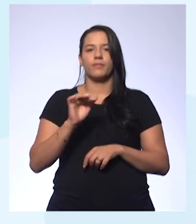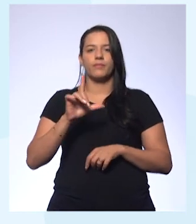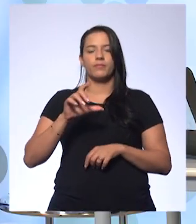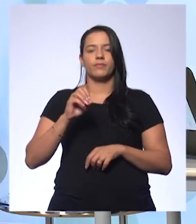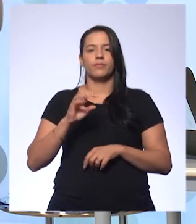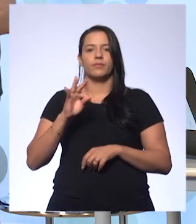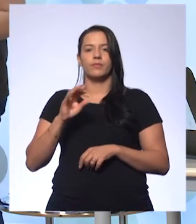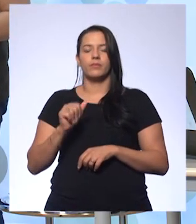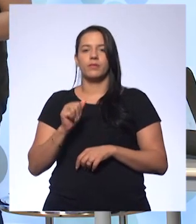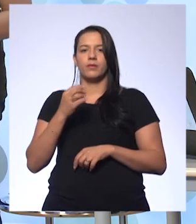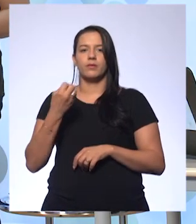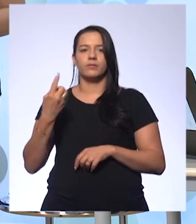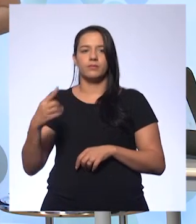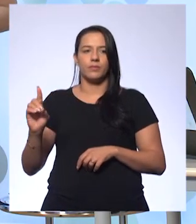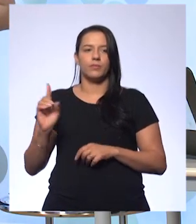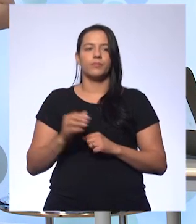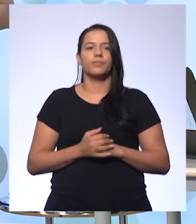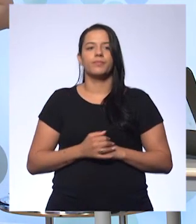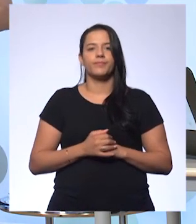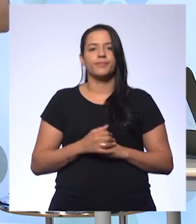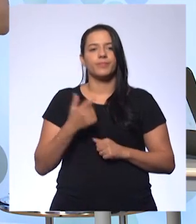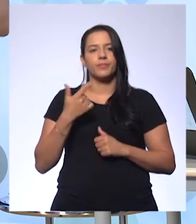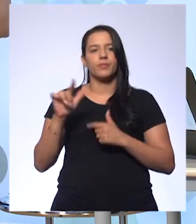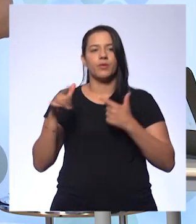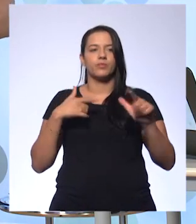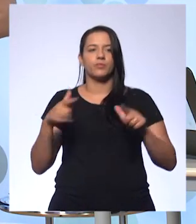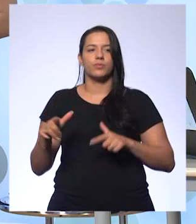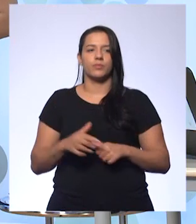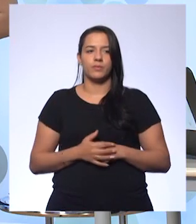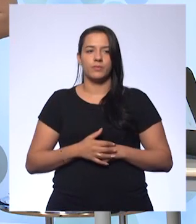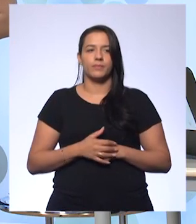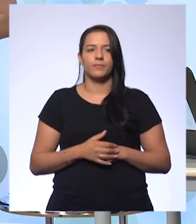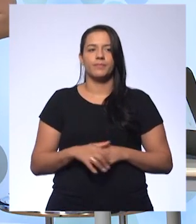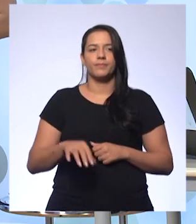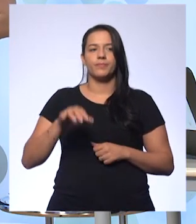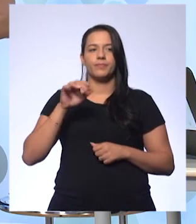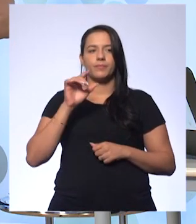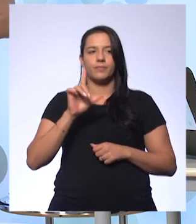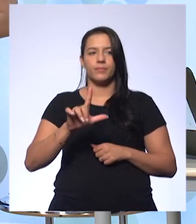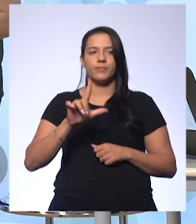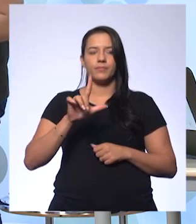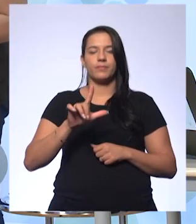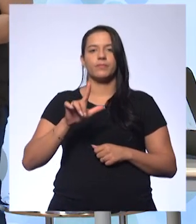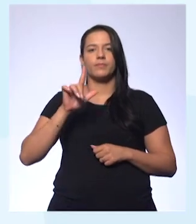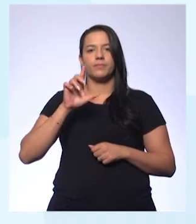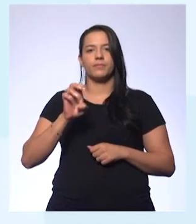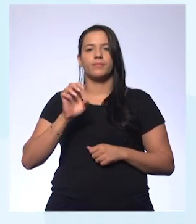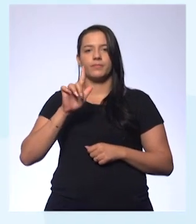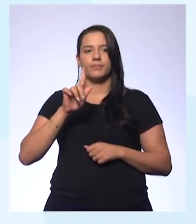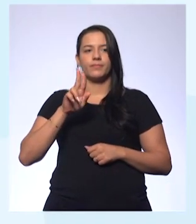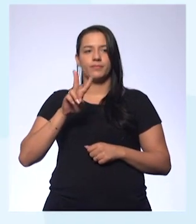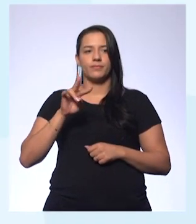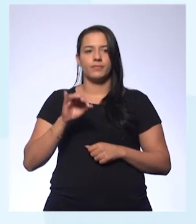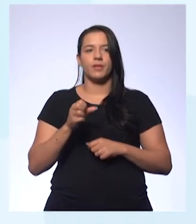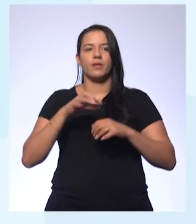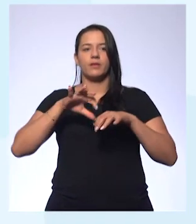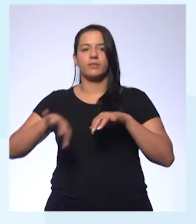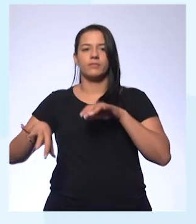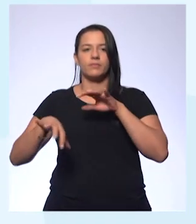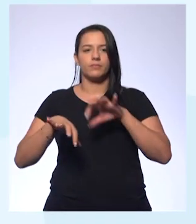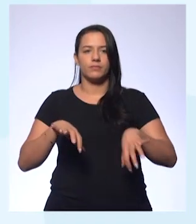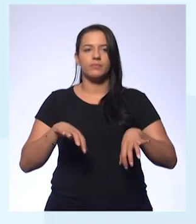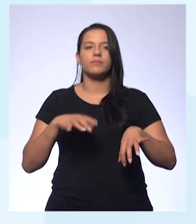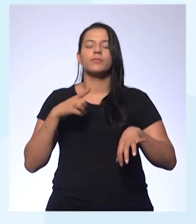no comecinho. Vamos entender um pouquinho quais são as outras? Ó, levigação, o que, que é? É um processo de separação de